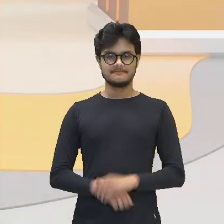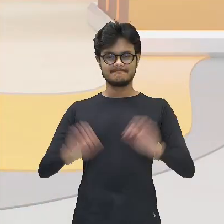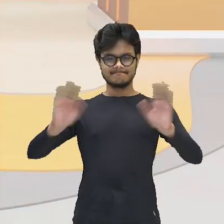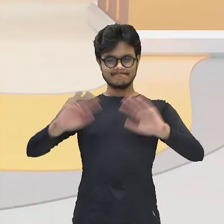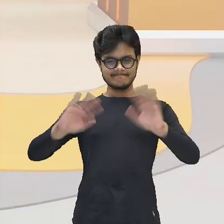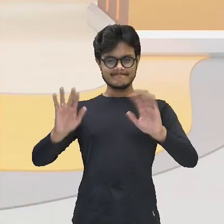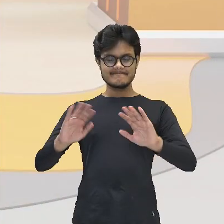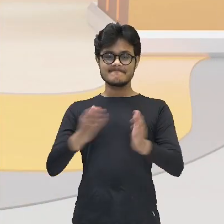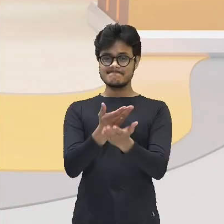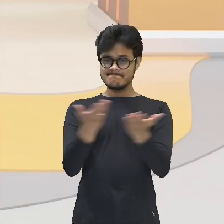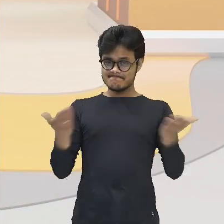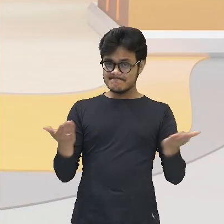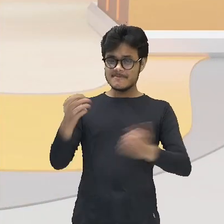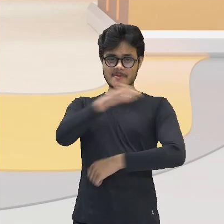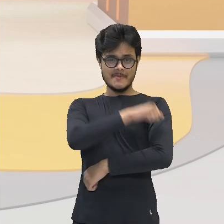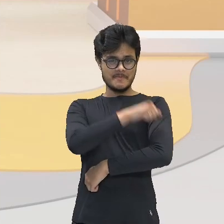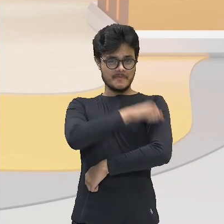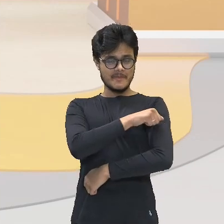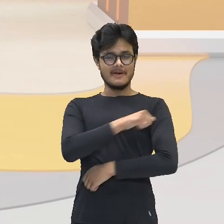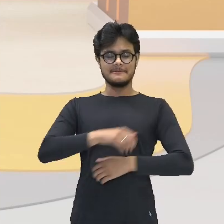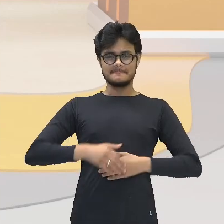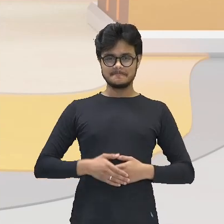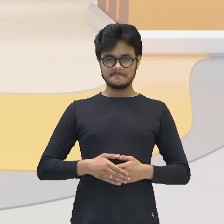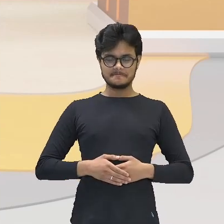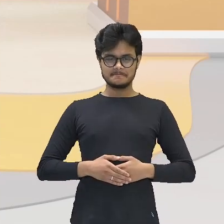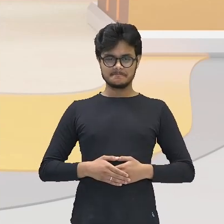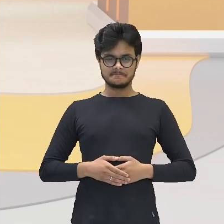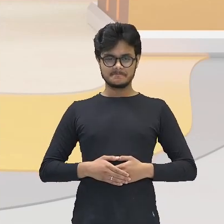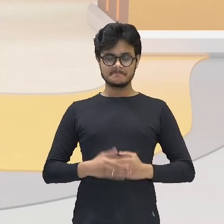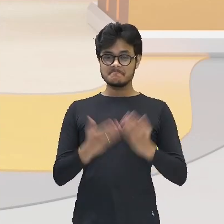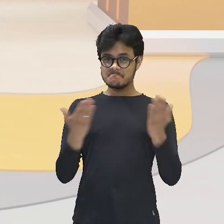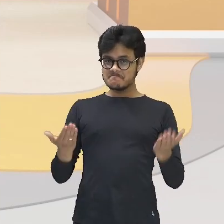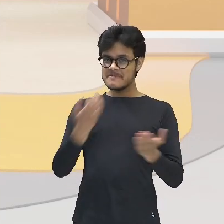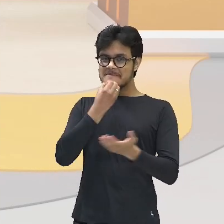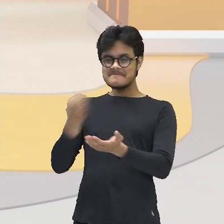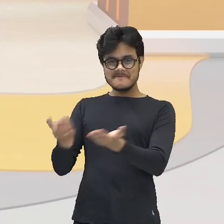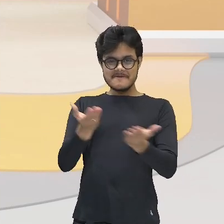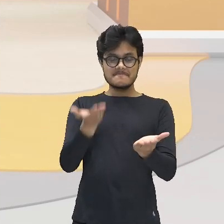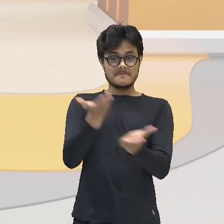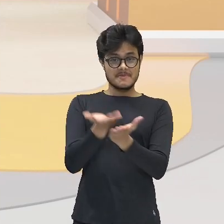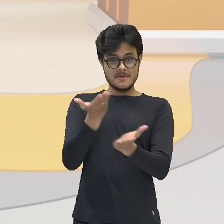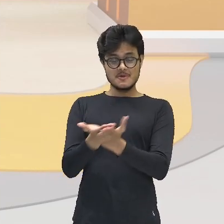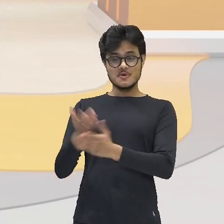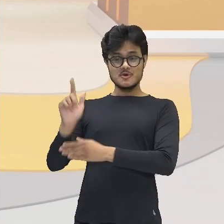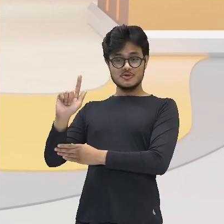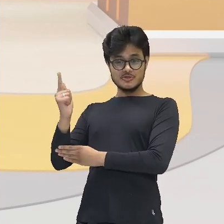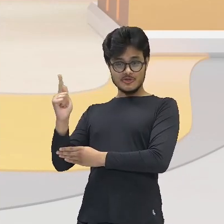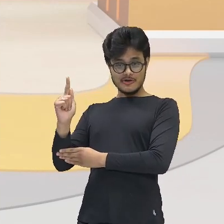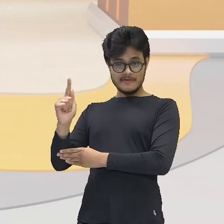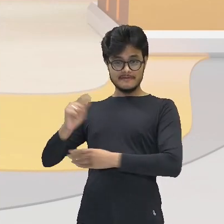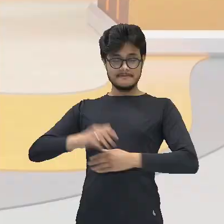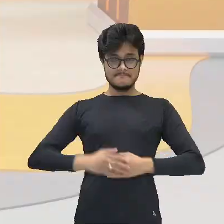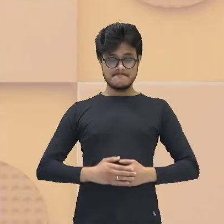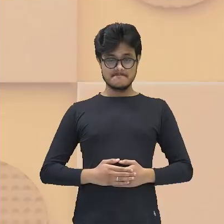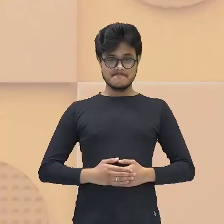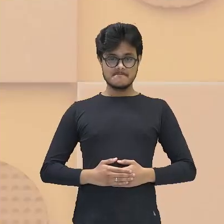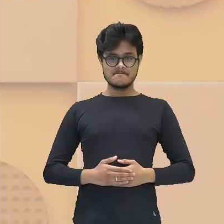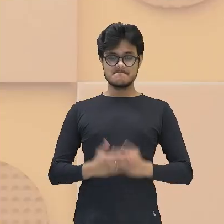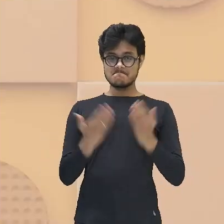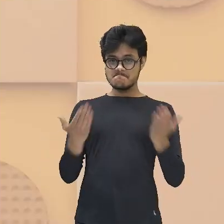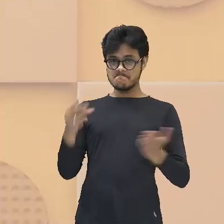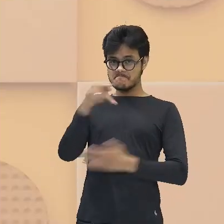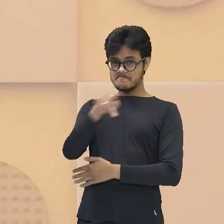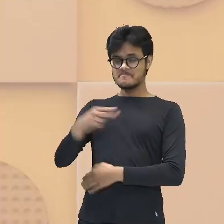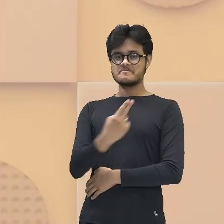Olá a todos vocês, alunos do ensino fundamental. Sejam bem-vindos às nossas aulas de geografia. Eu